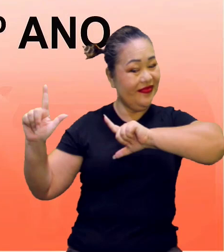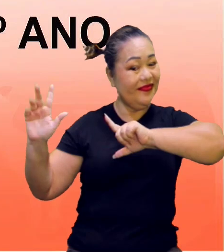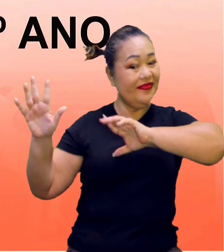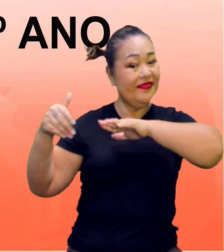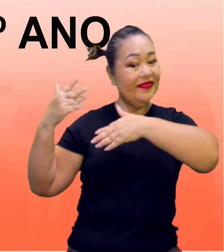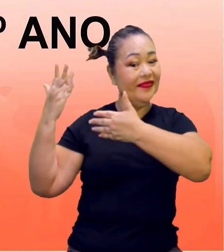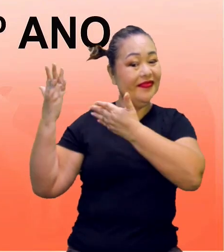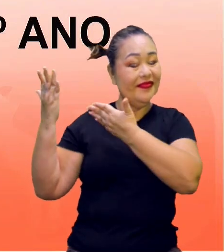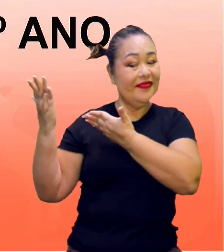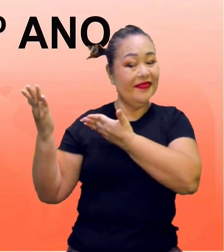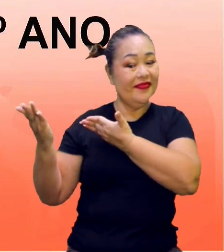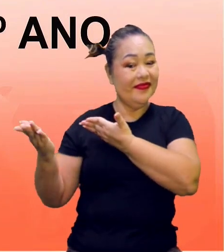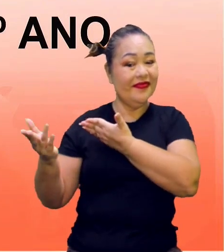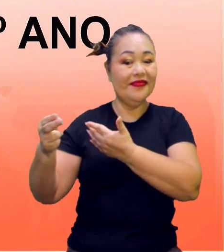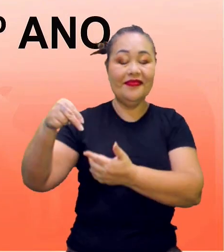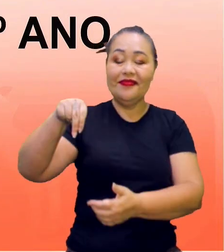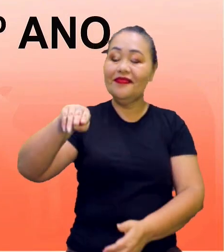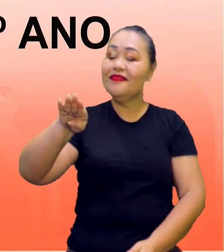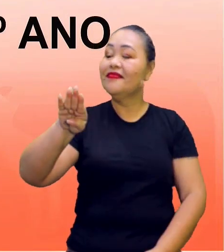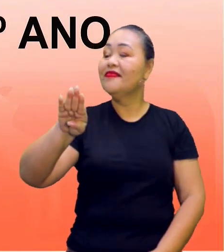aí, NBAZ